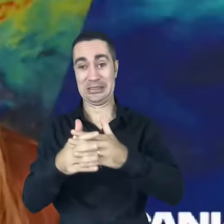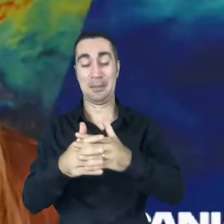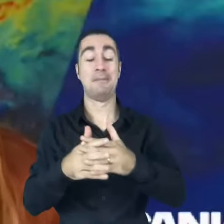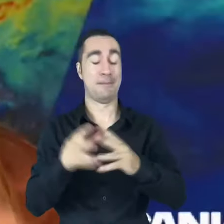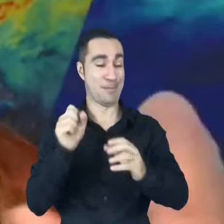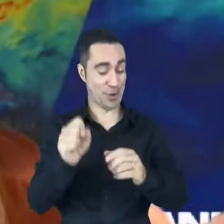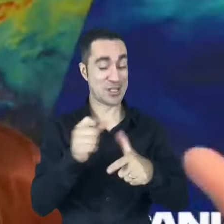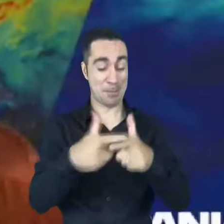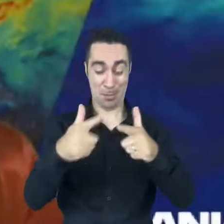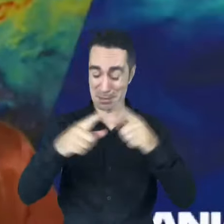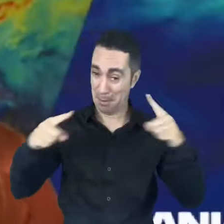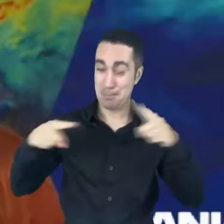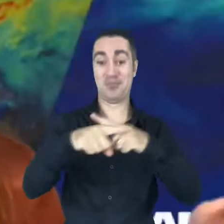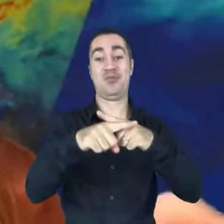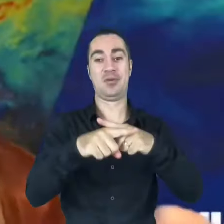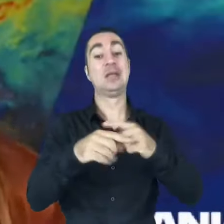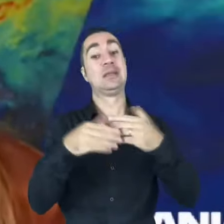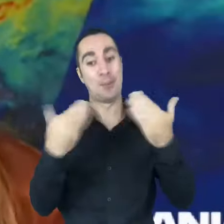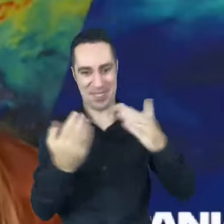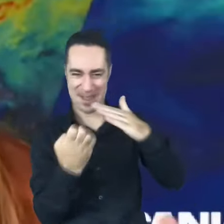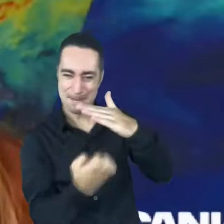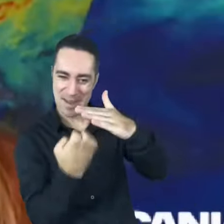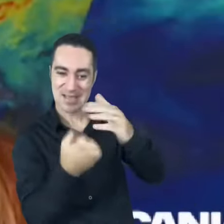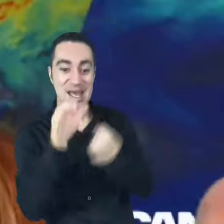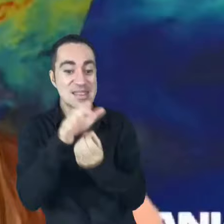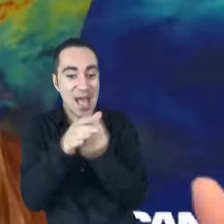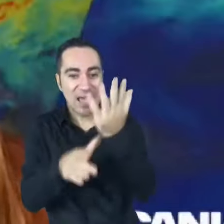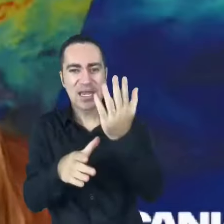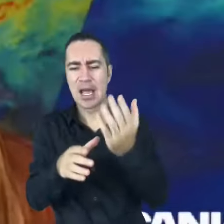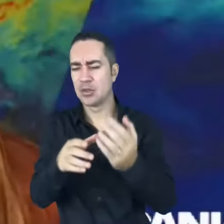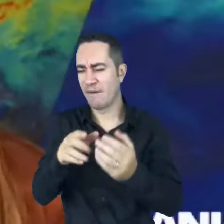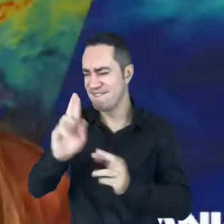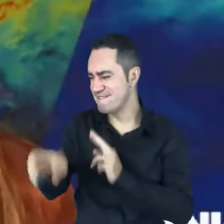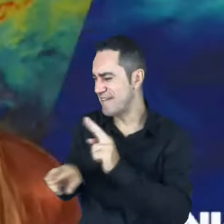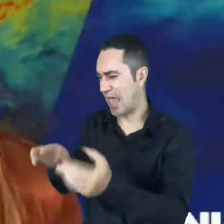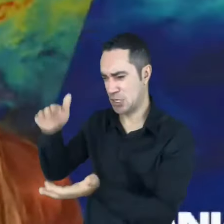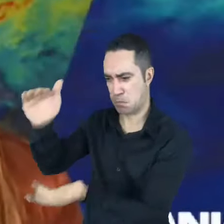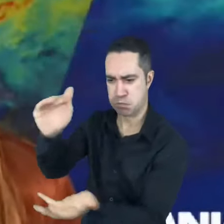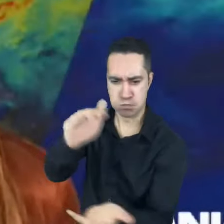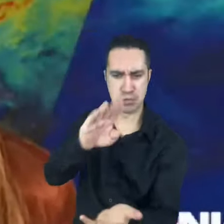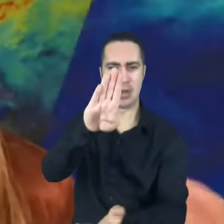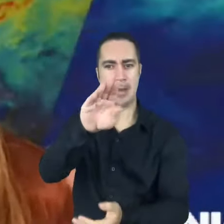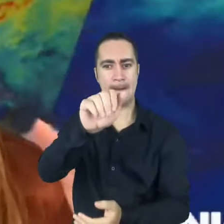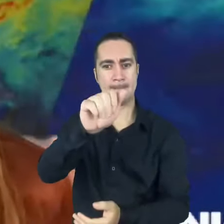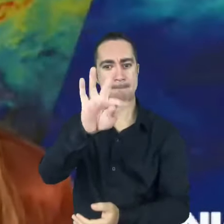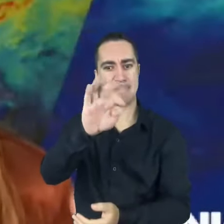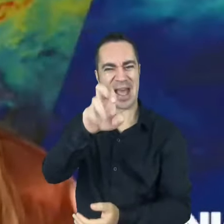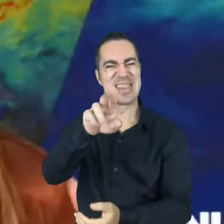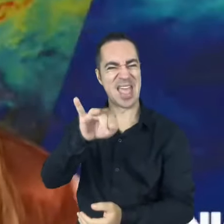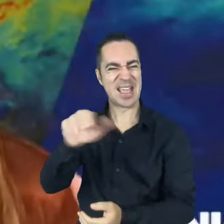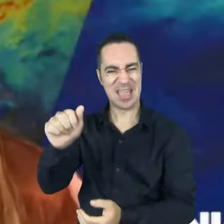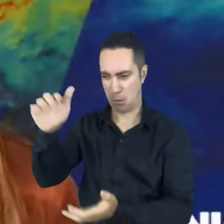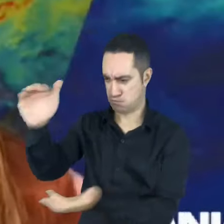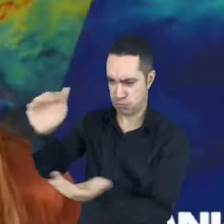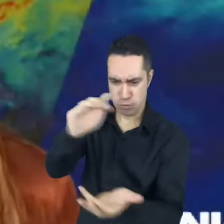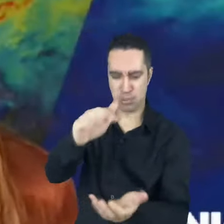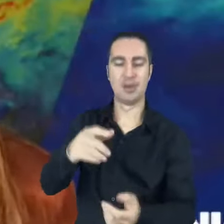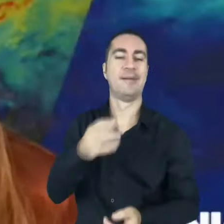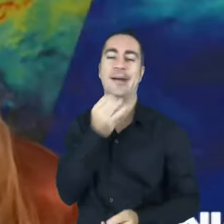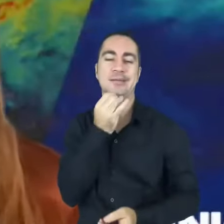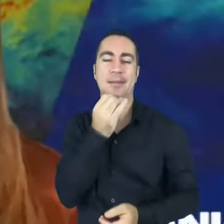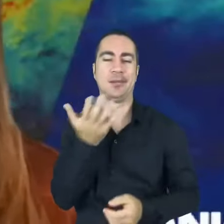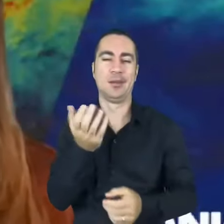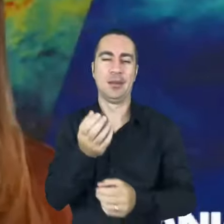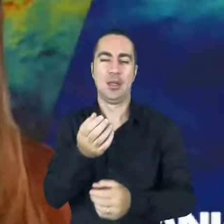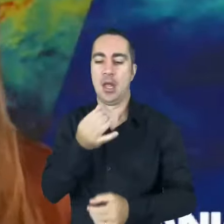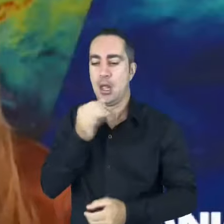está criando uma solução de baterias onde você pode retirar 20 a 15 kW da